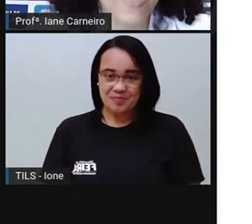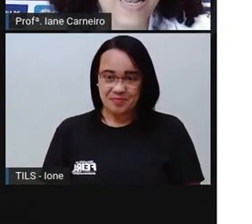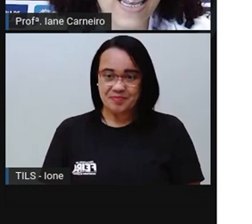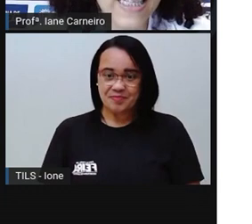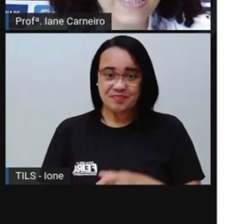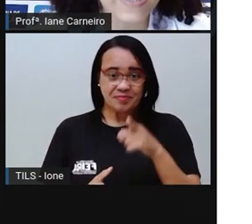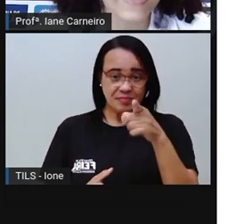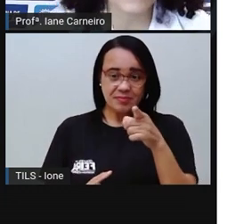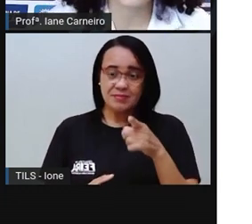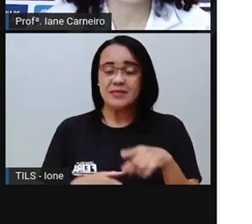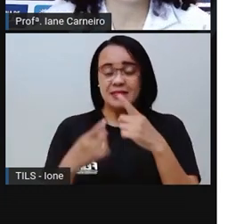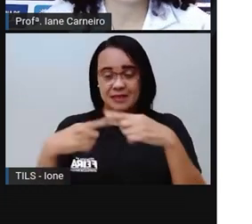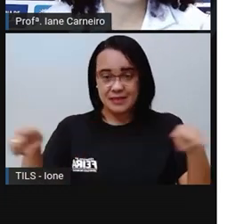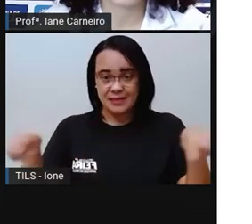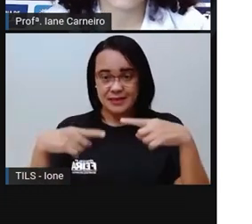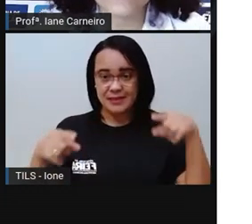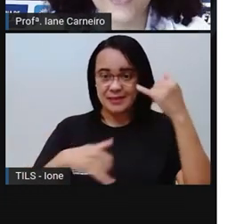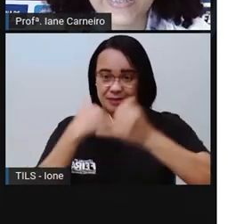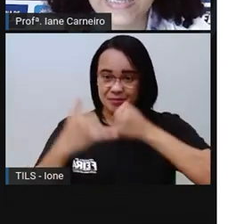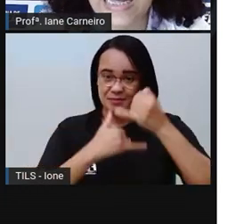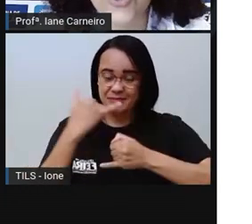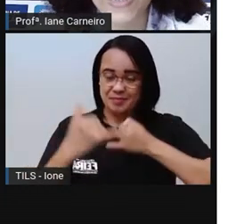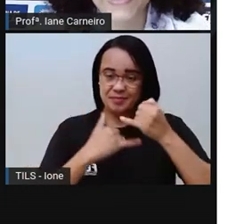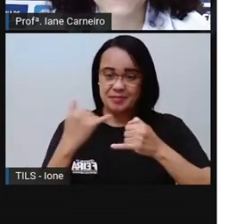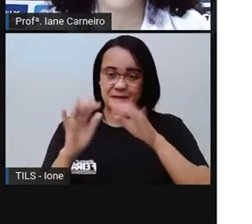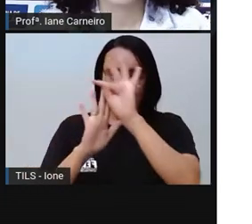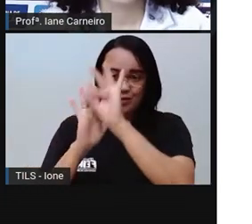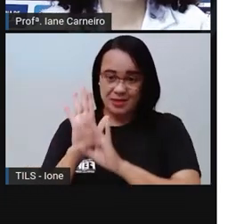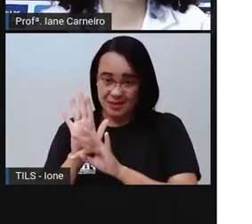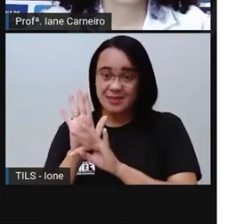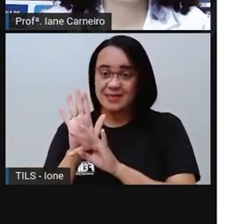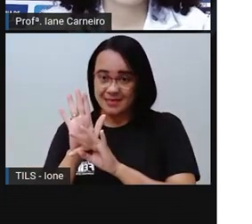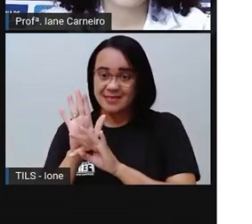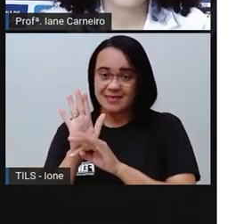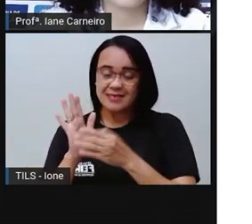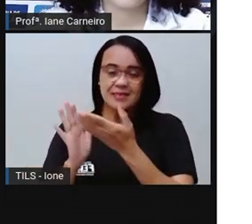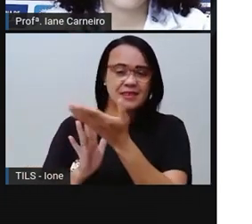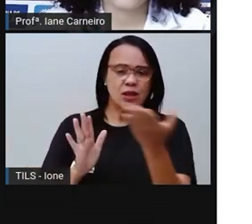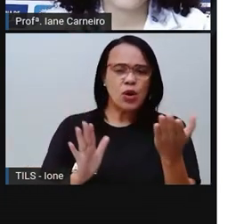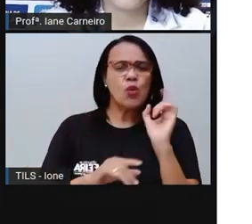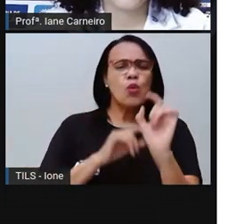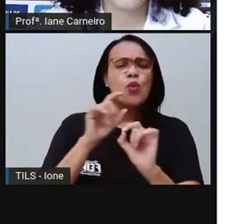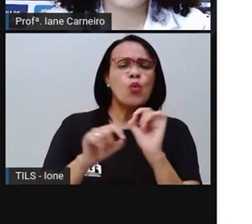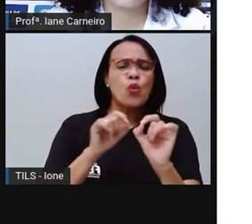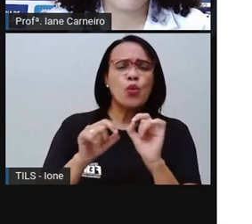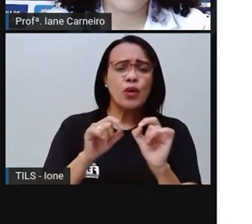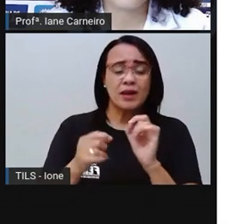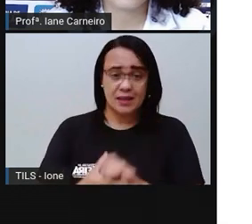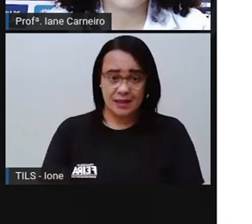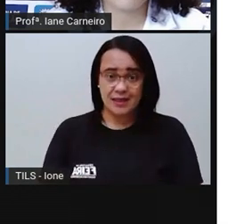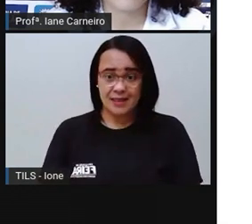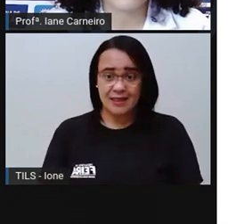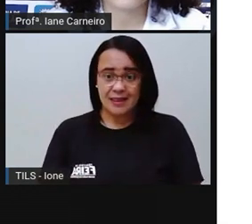nessa parlenda, né? Nessa letra da Adoleta, nós vemos aqui, ó, um animal. Que animal é esse aqui que é